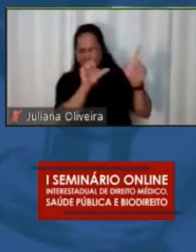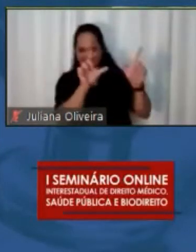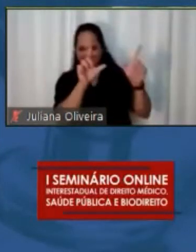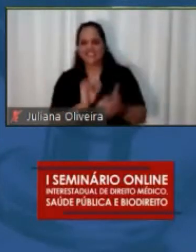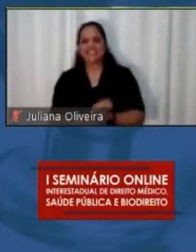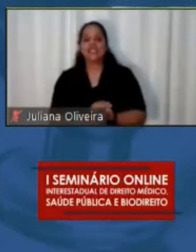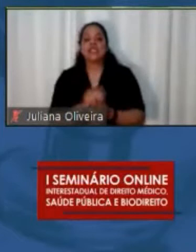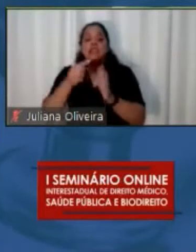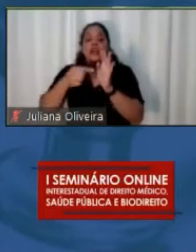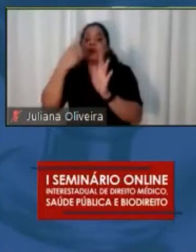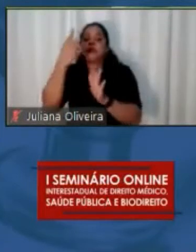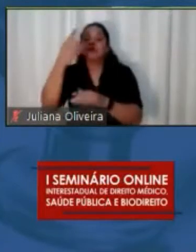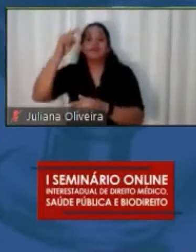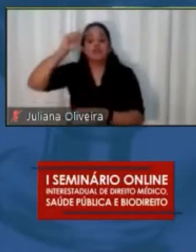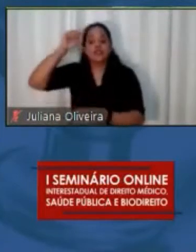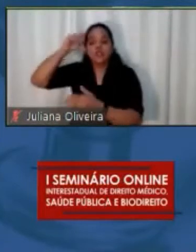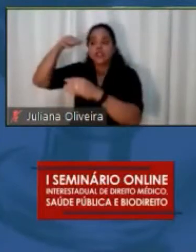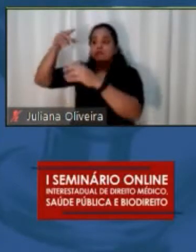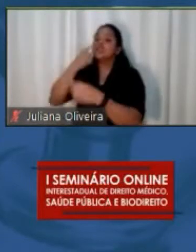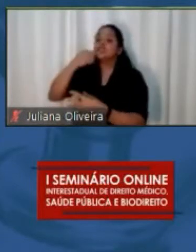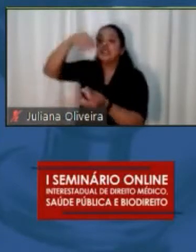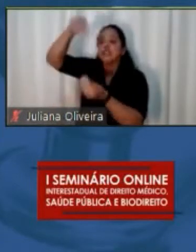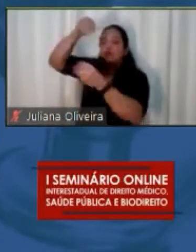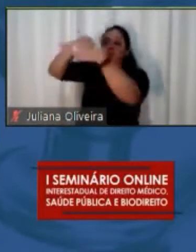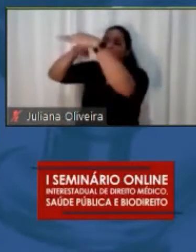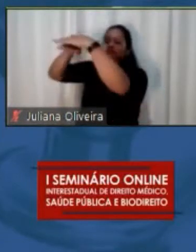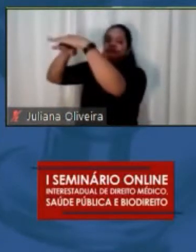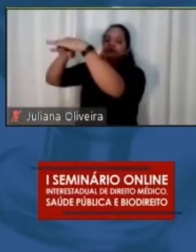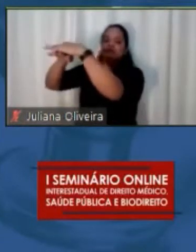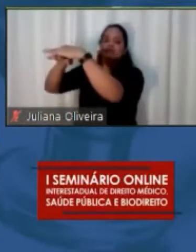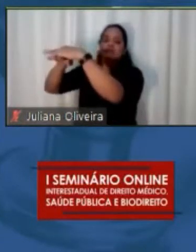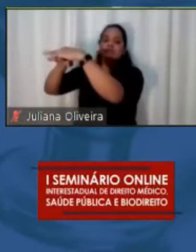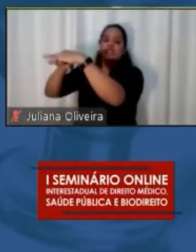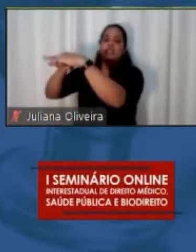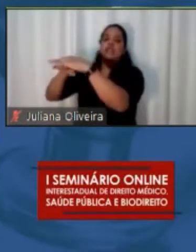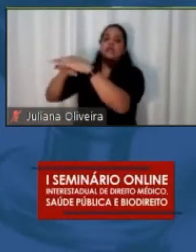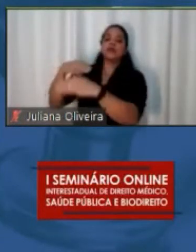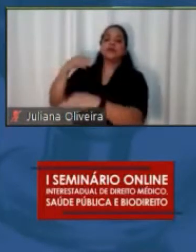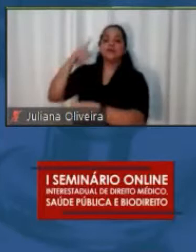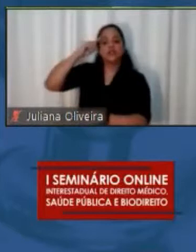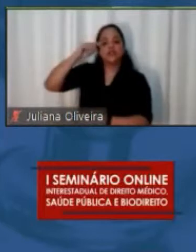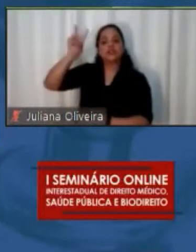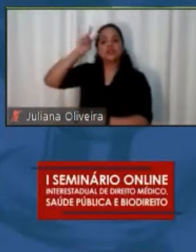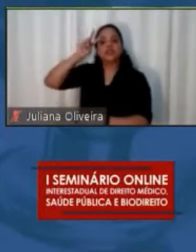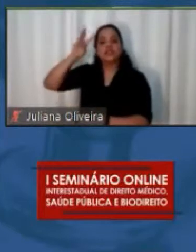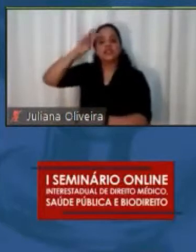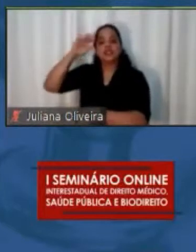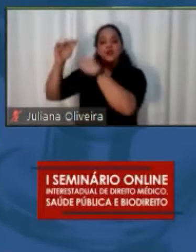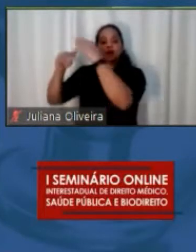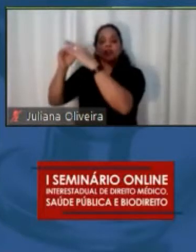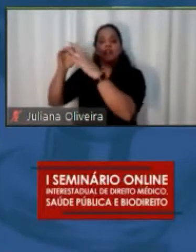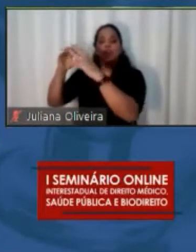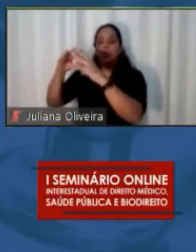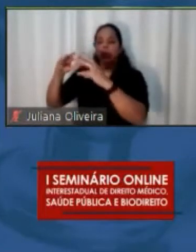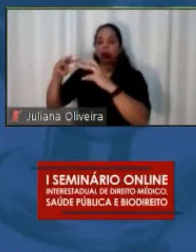estocagem, as hemácias são esféricas. Com o passar dos dias, elas vão perdendo a sua forma. E, ao perder a sua forma, elas perdem a